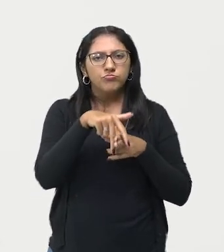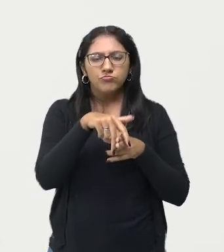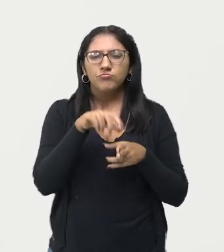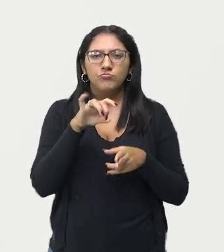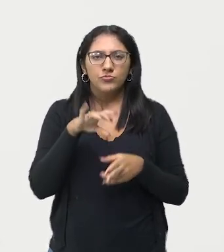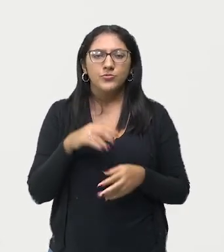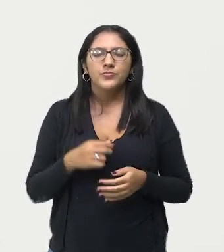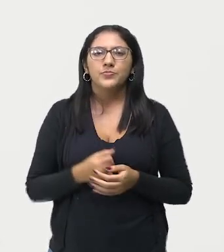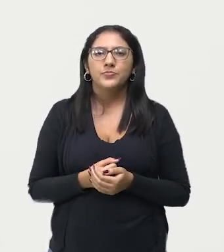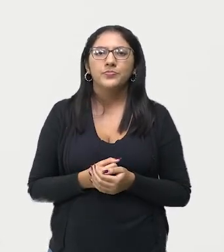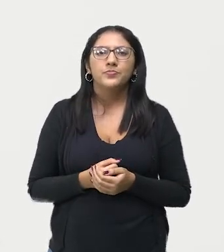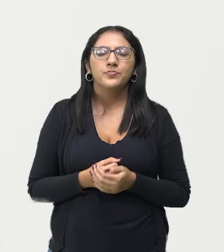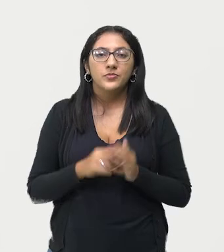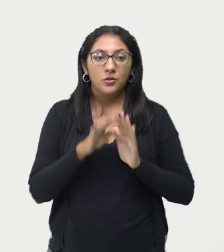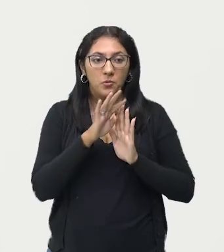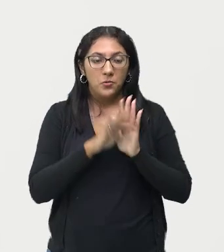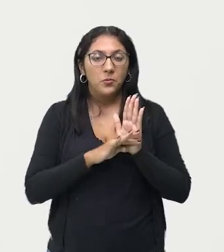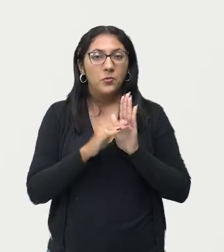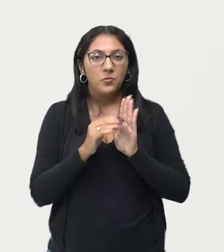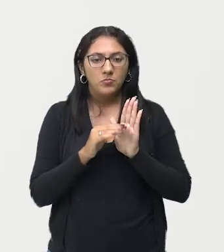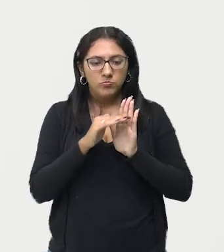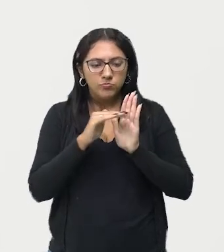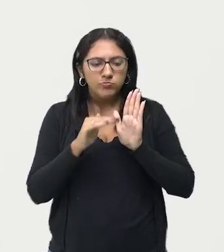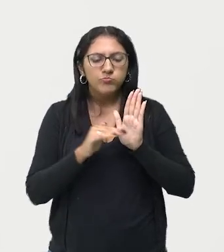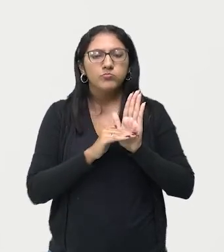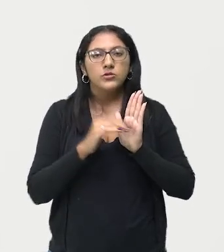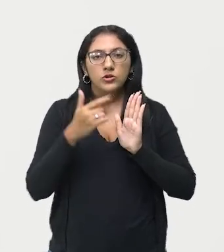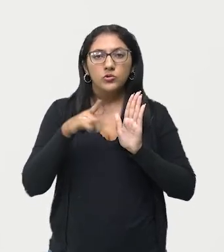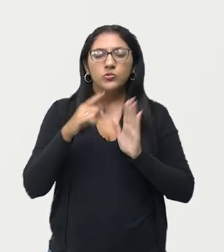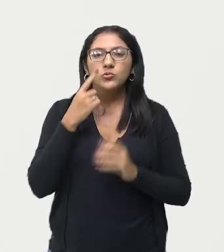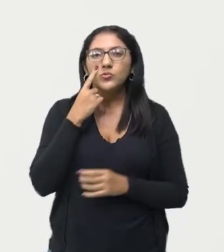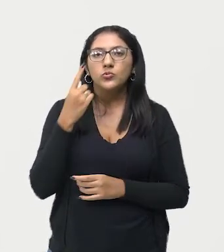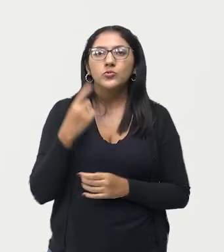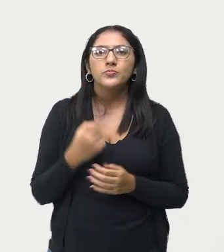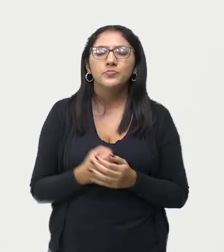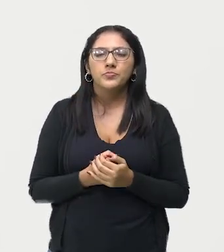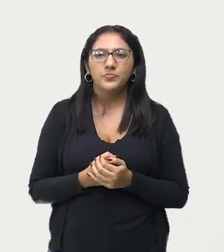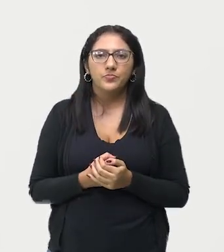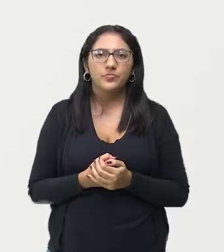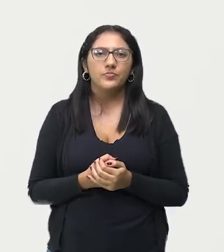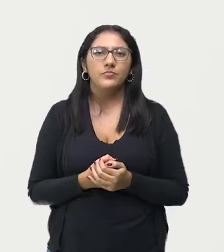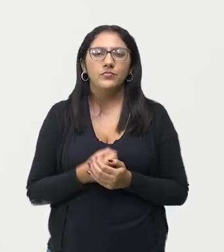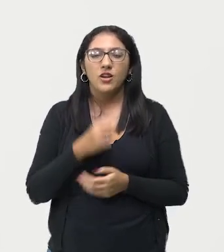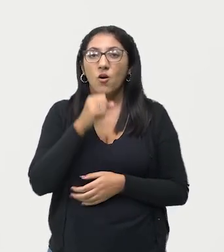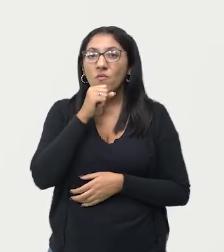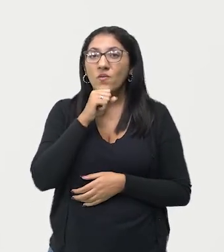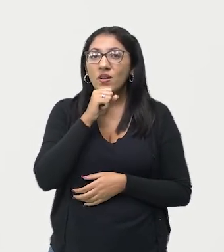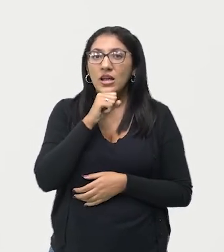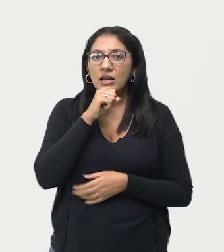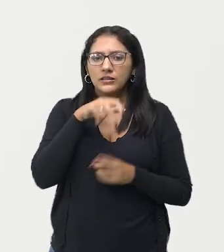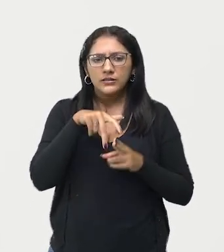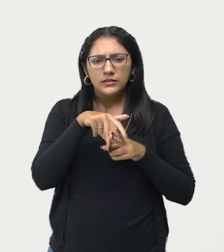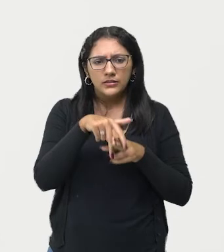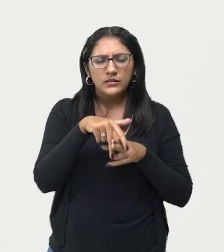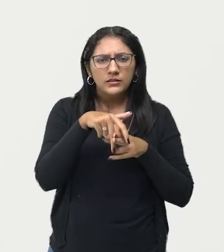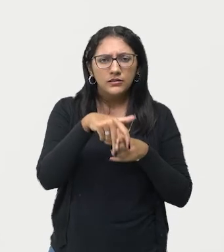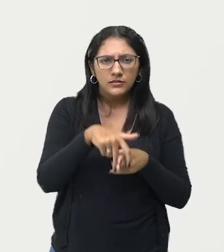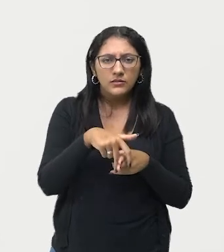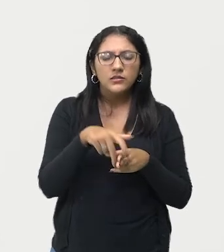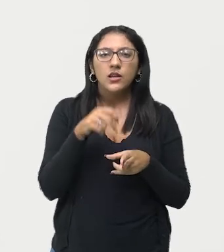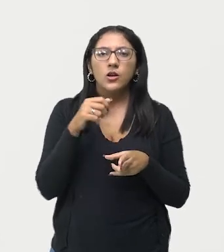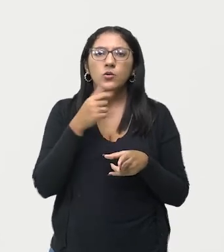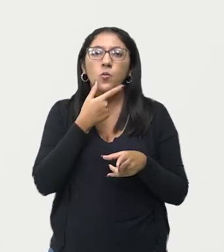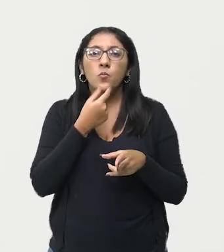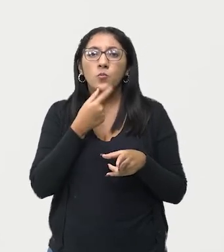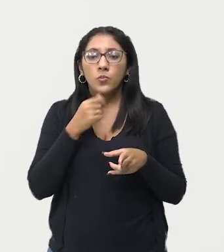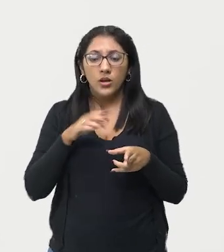ok? Seguindo o texto, tem outro fato. O velho montado no burro e o menino seguindo a pé, né? Ele ouviu a